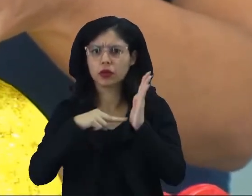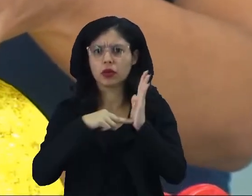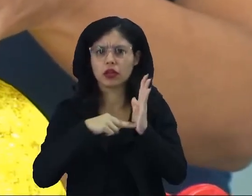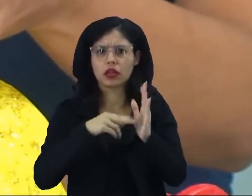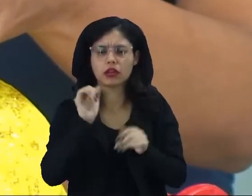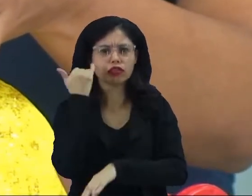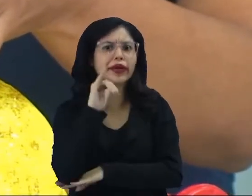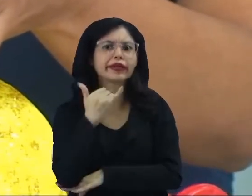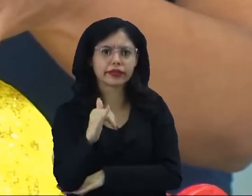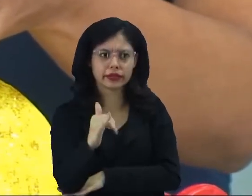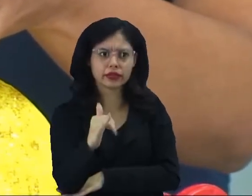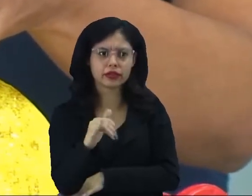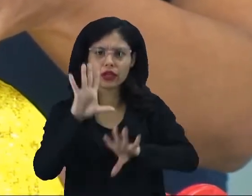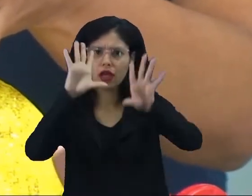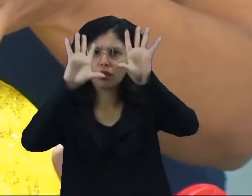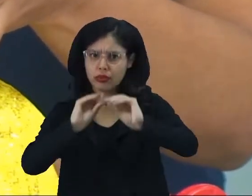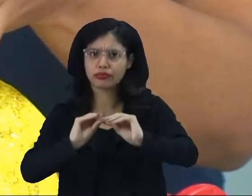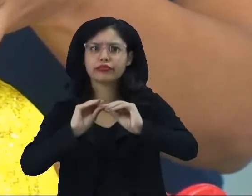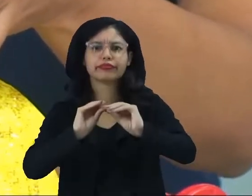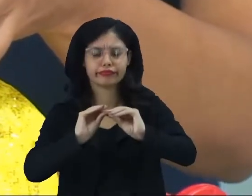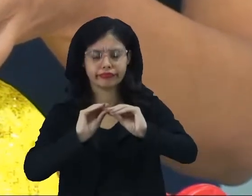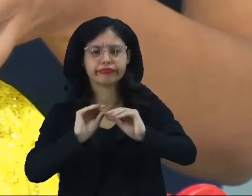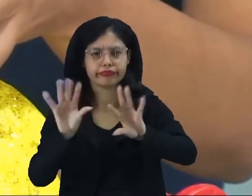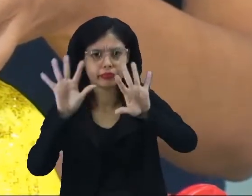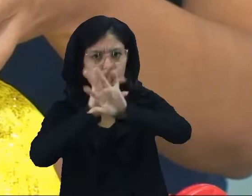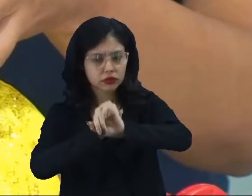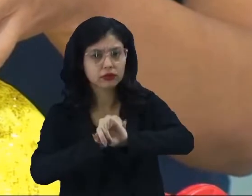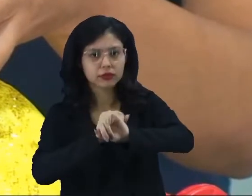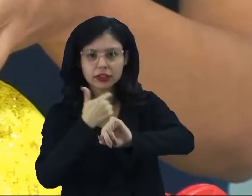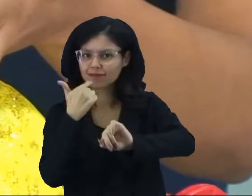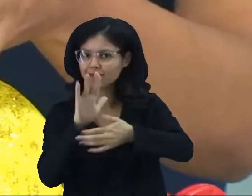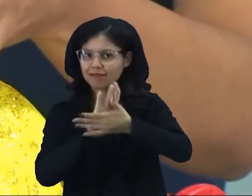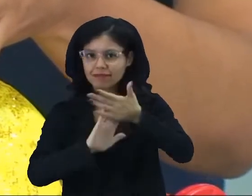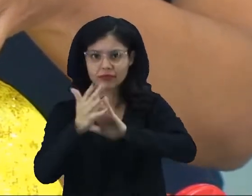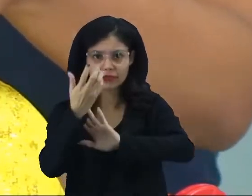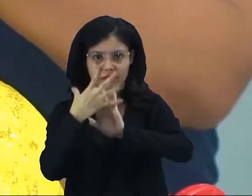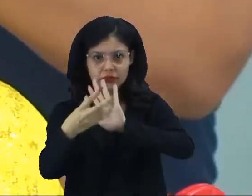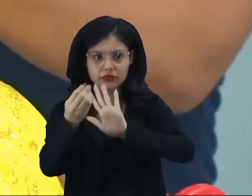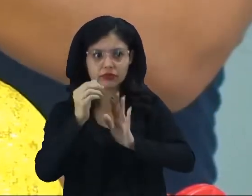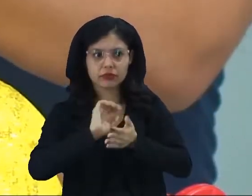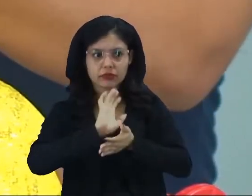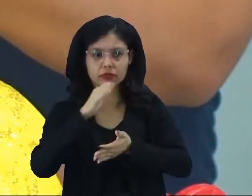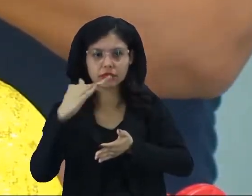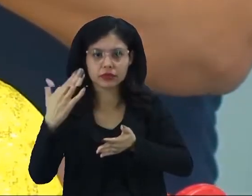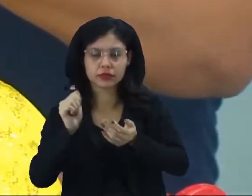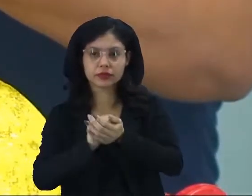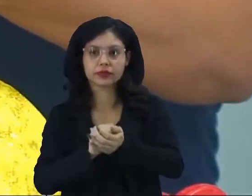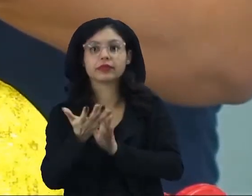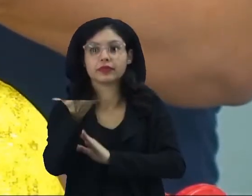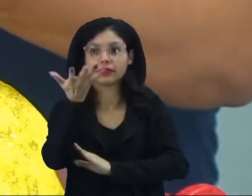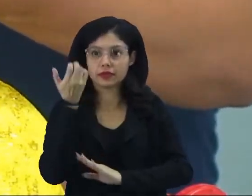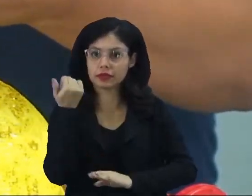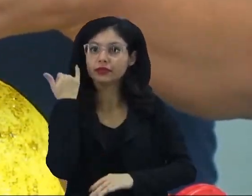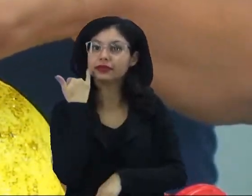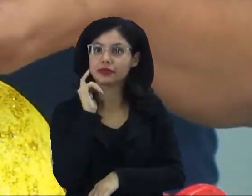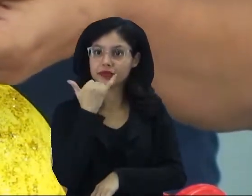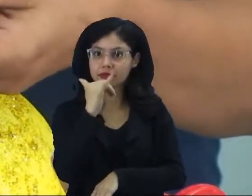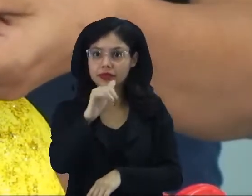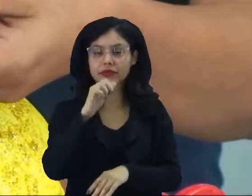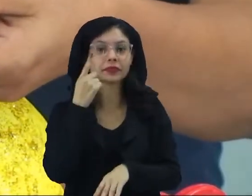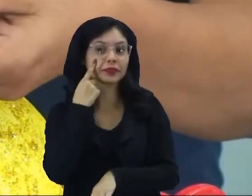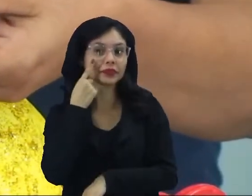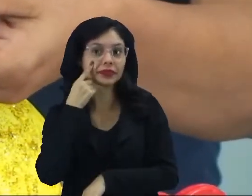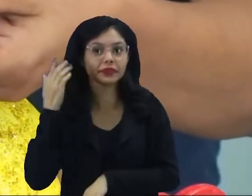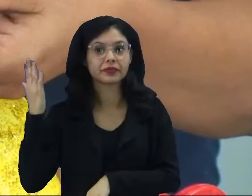assim. Está, ó, sem nenhuma luz, não está transmitindo nenhuma luz. Quando ela recebe energia,